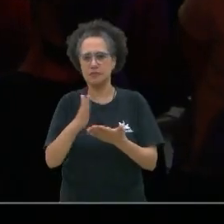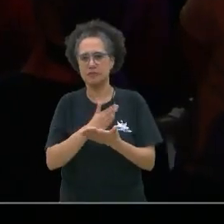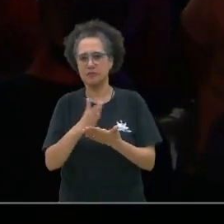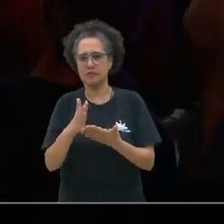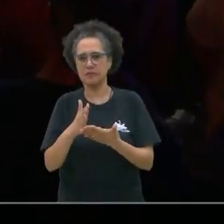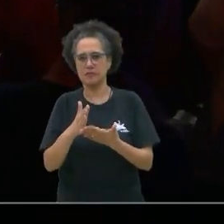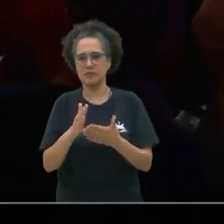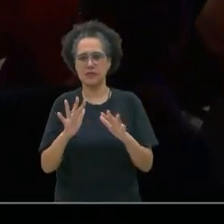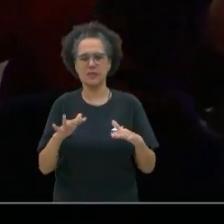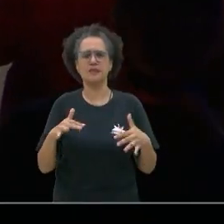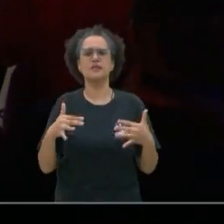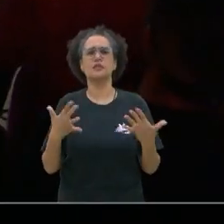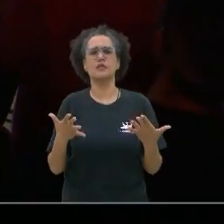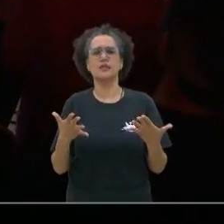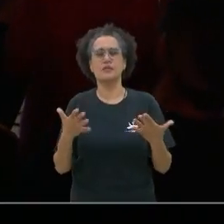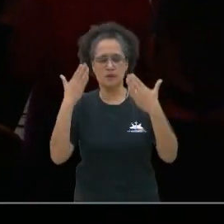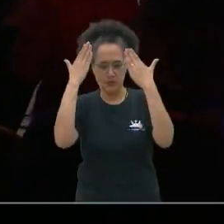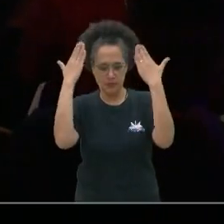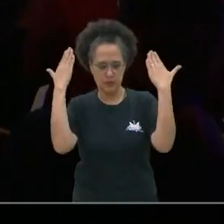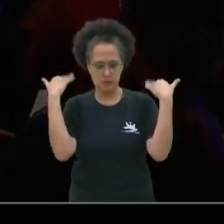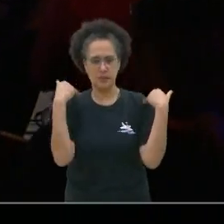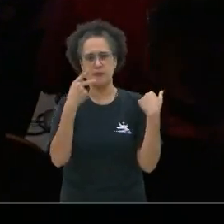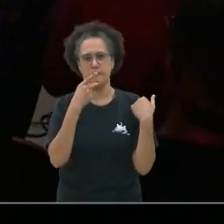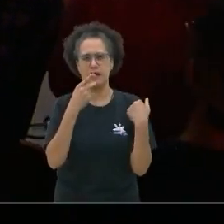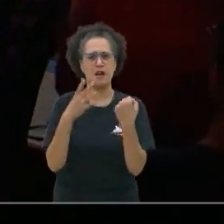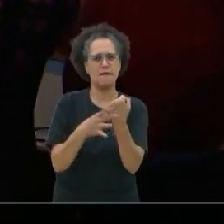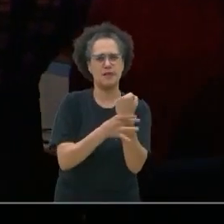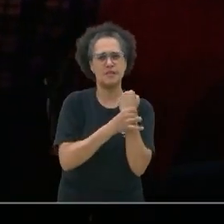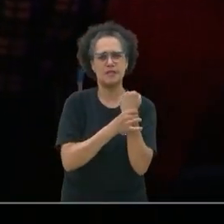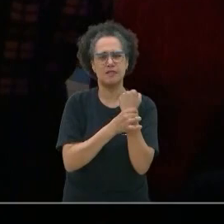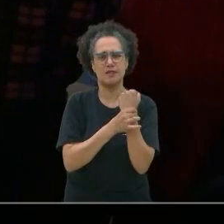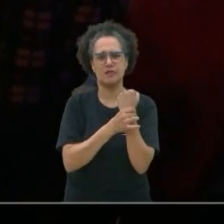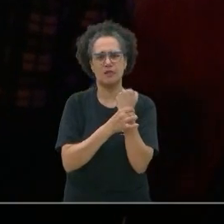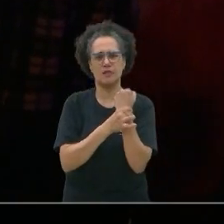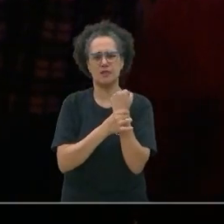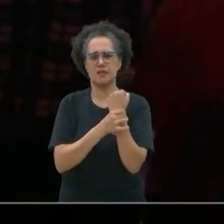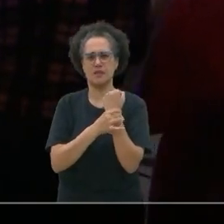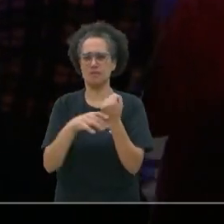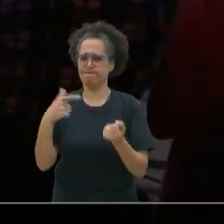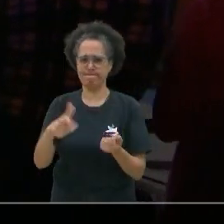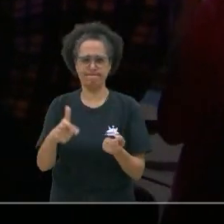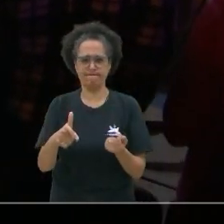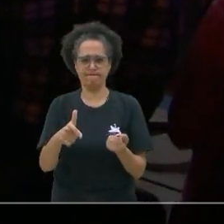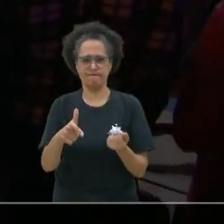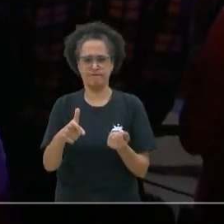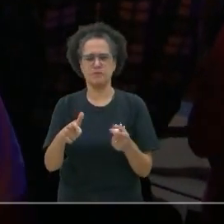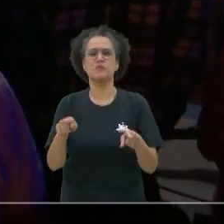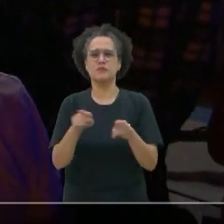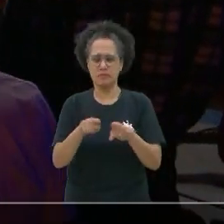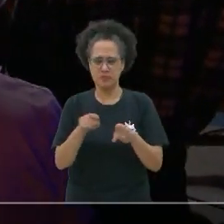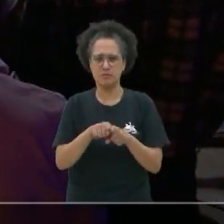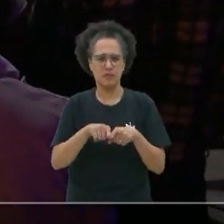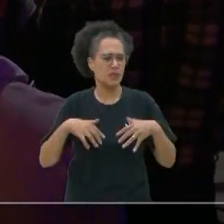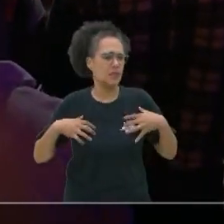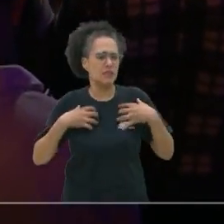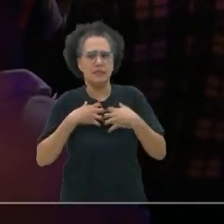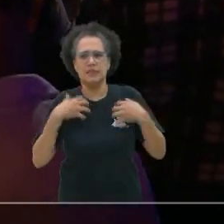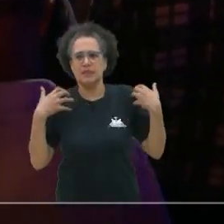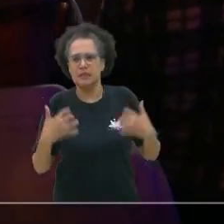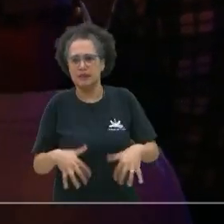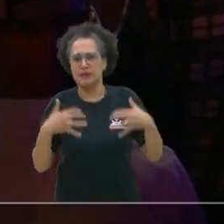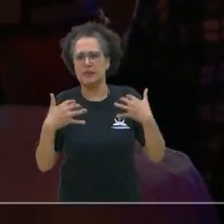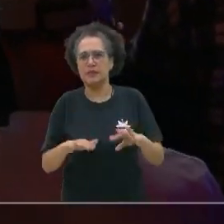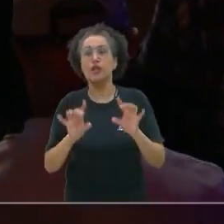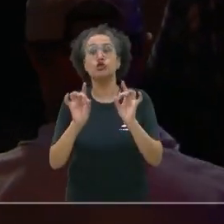Enquanto a irmã estava falando, insegurança e desespero. Se você pudesse ajoelhar, se ajoelha.